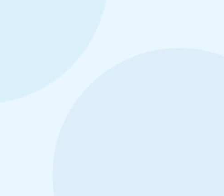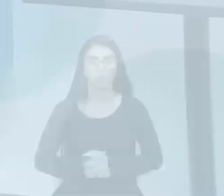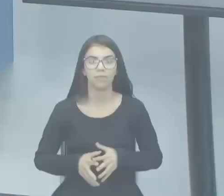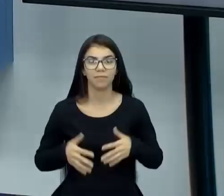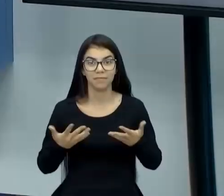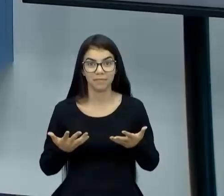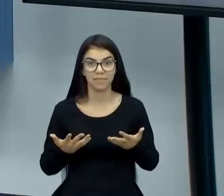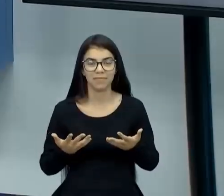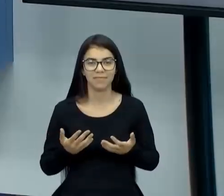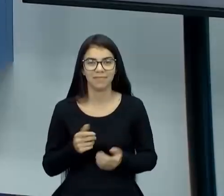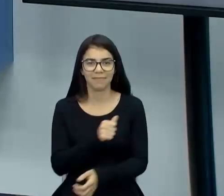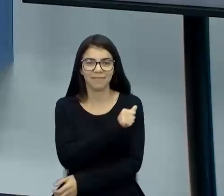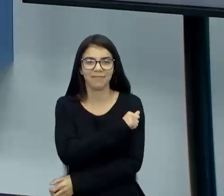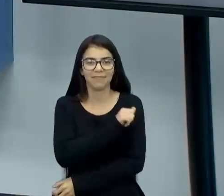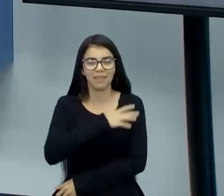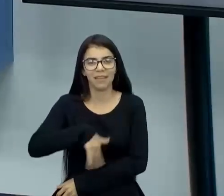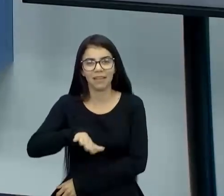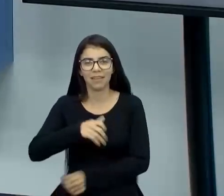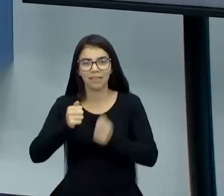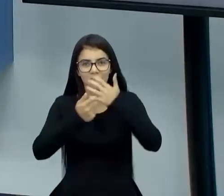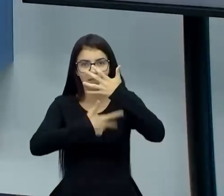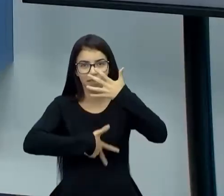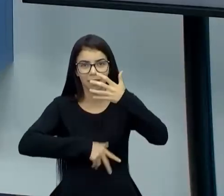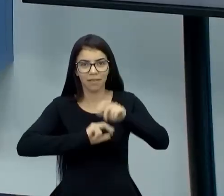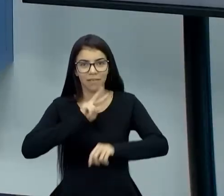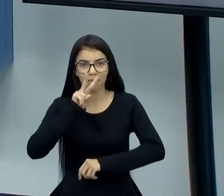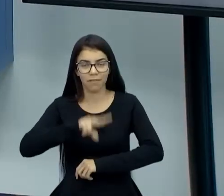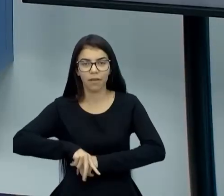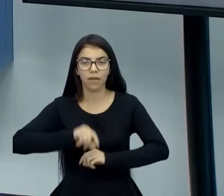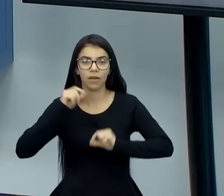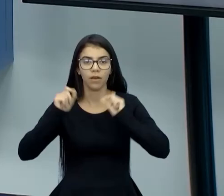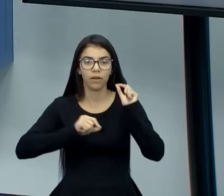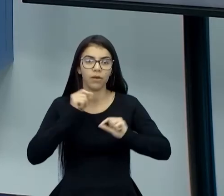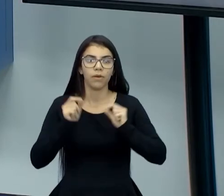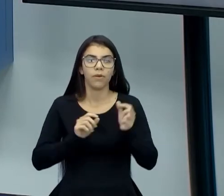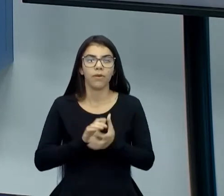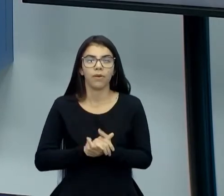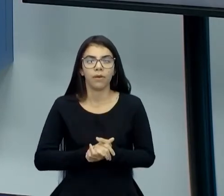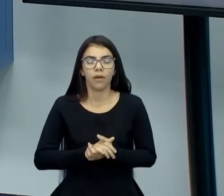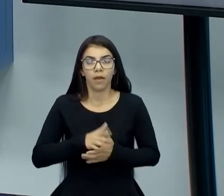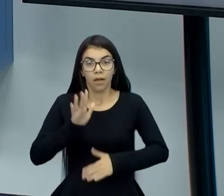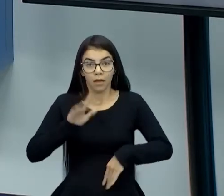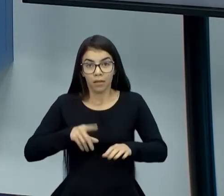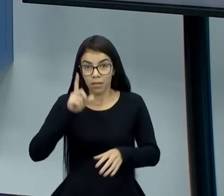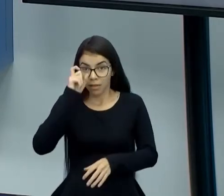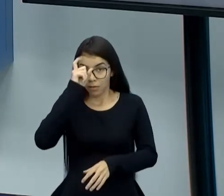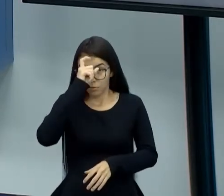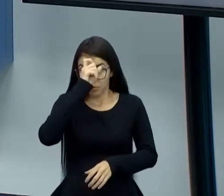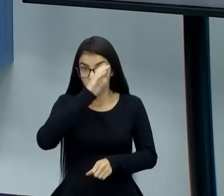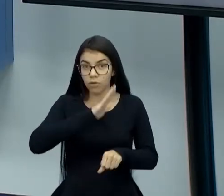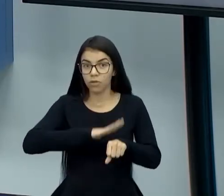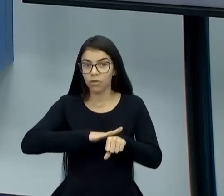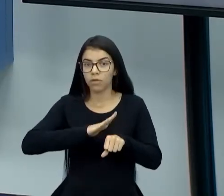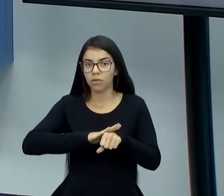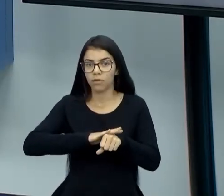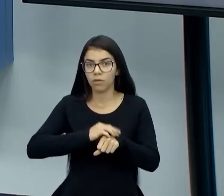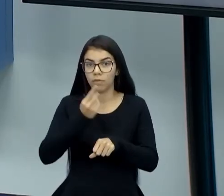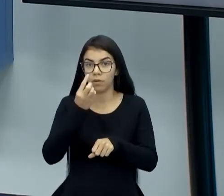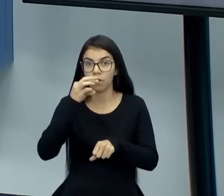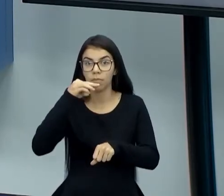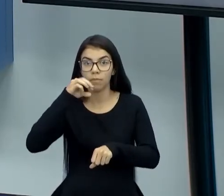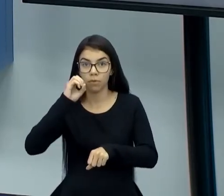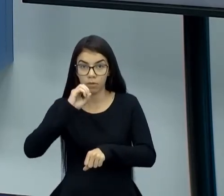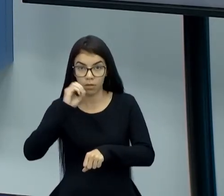Aqui, pessoal, eu estava vendo aqui no chat, quem está aqui com um pouco de dificuldade, fica aí para os nossos 10 minutos